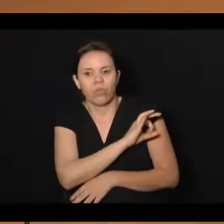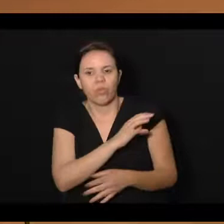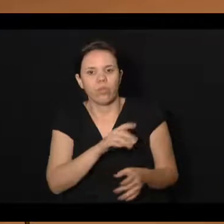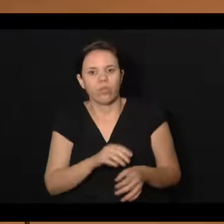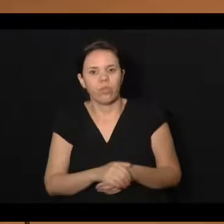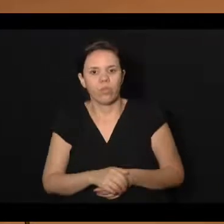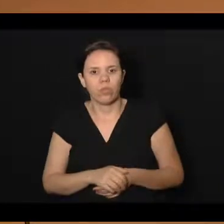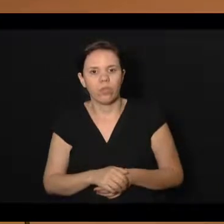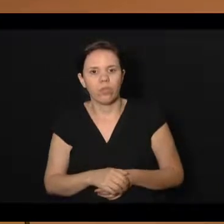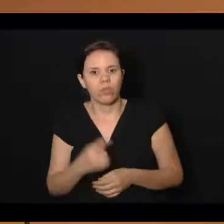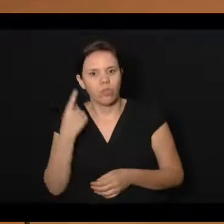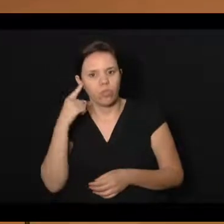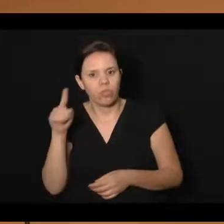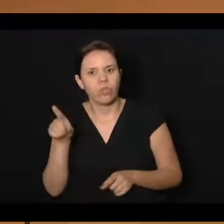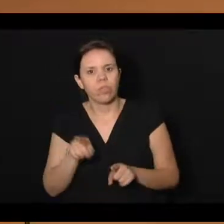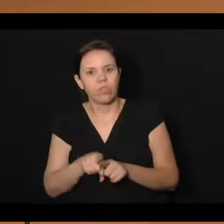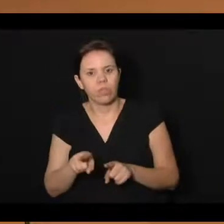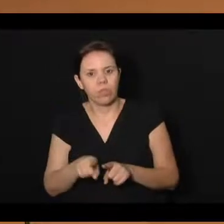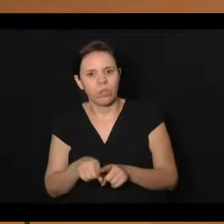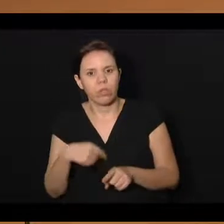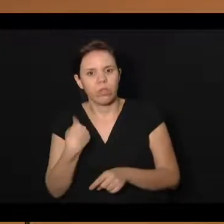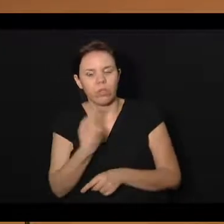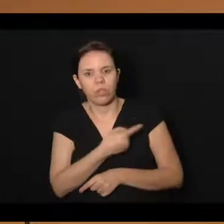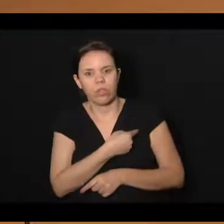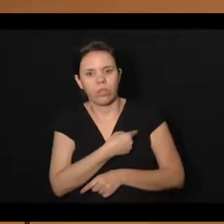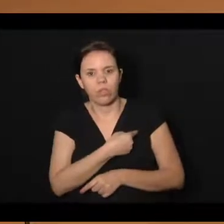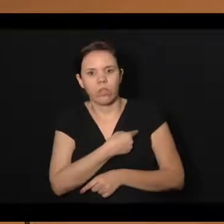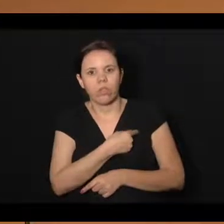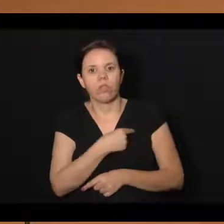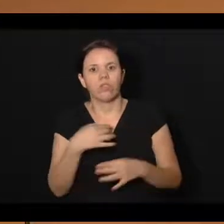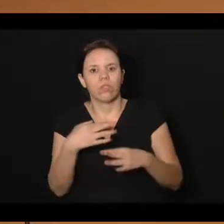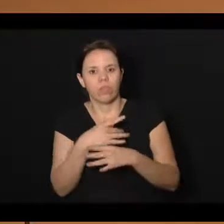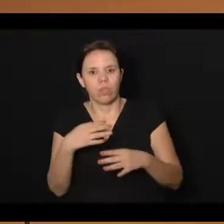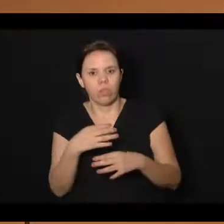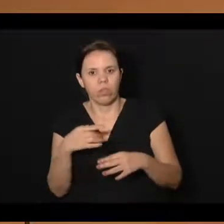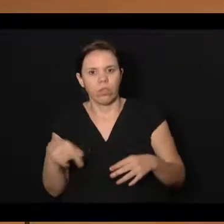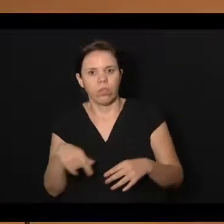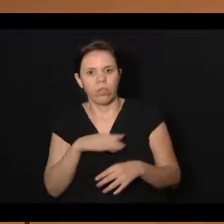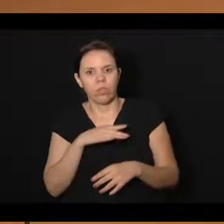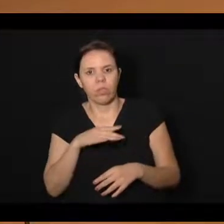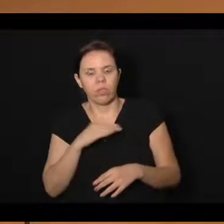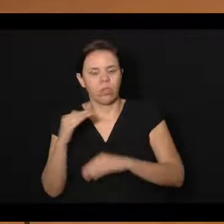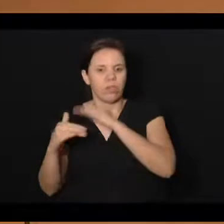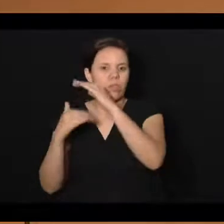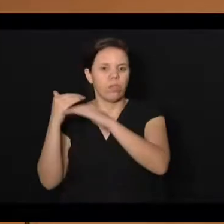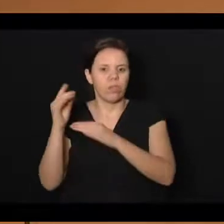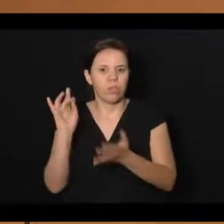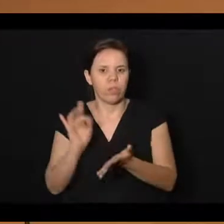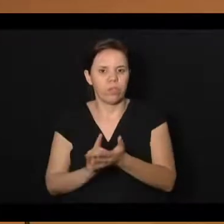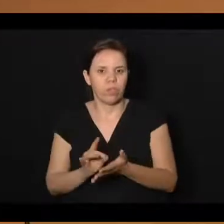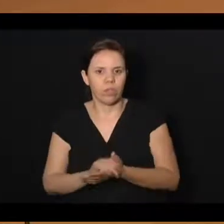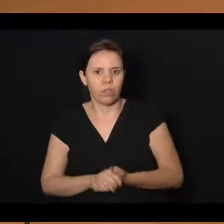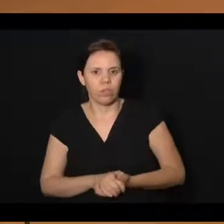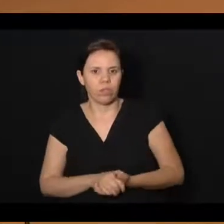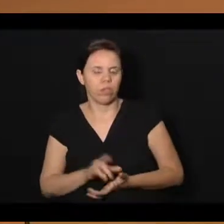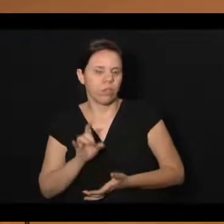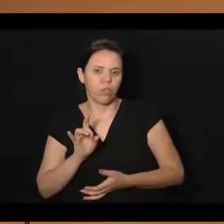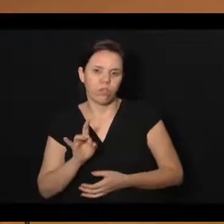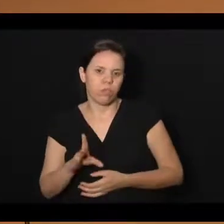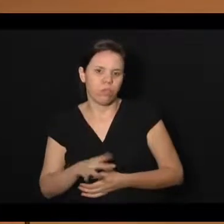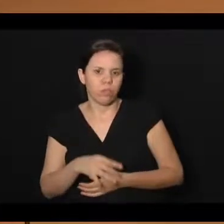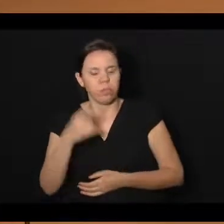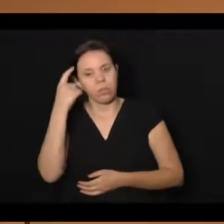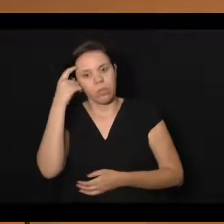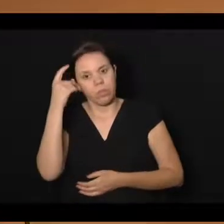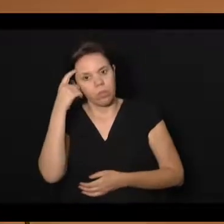rua como um dia também para dentro do nosso município que a gente avança de fato de não só pensar